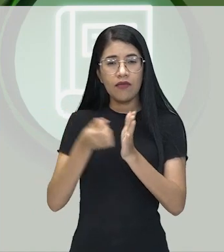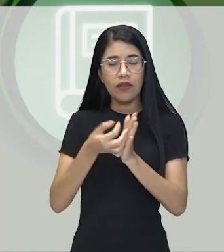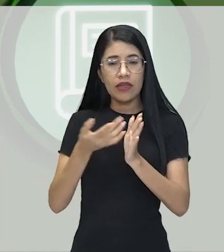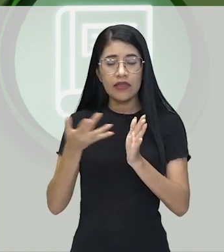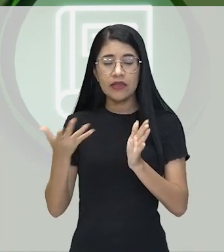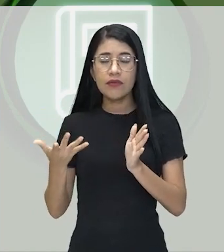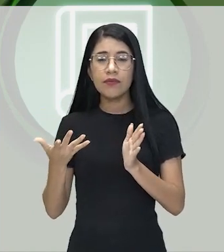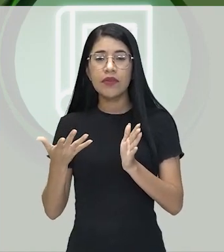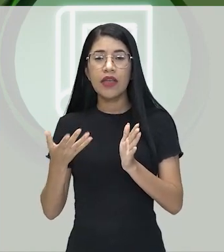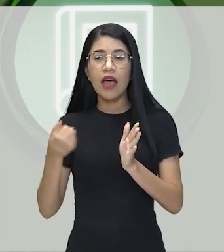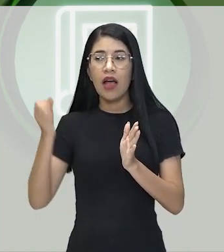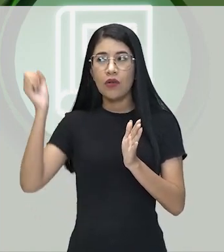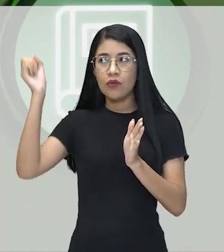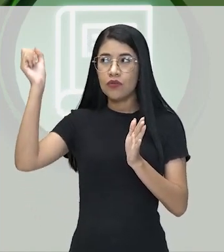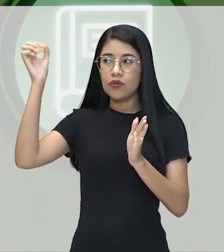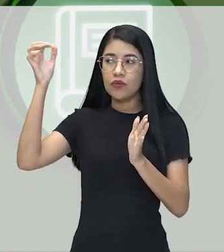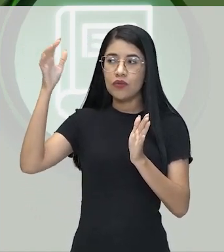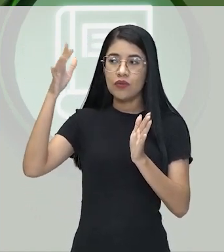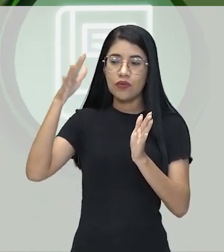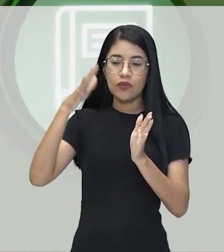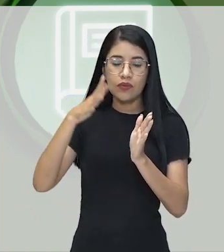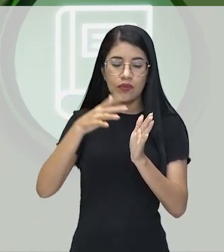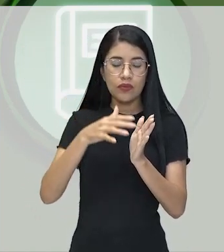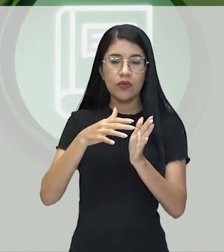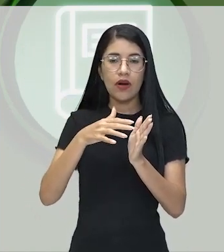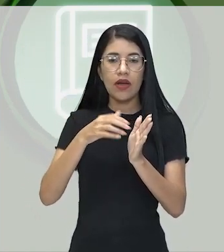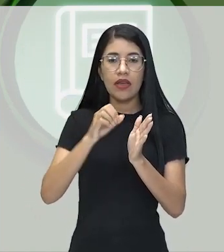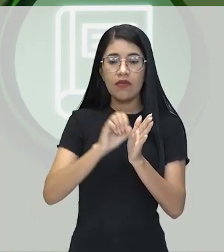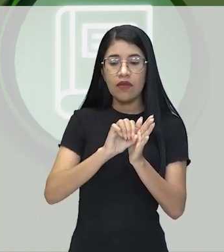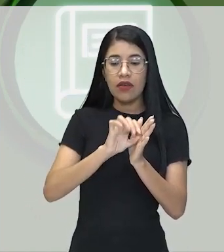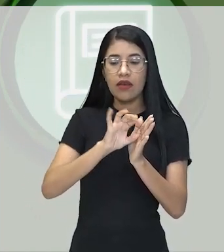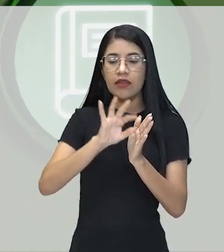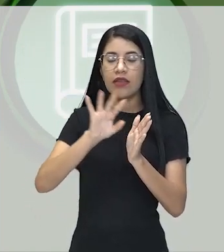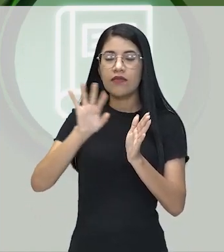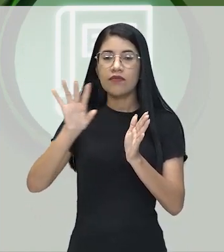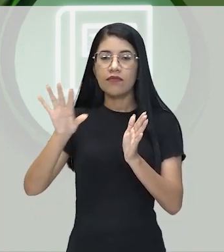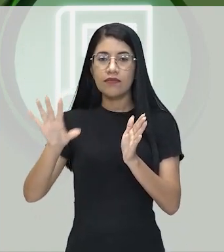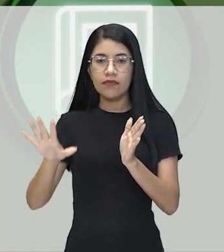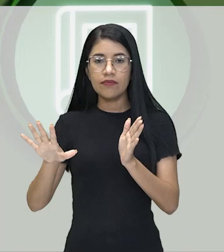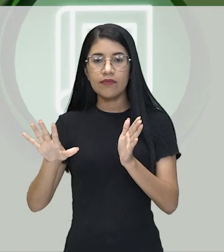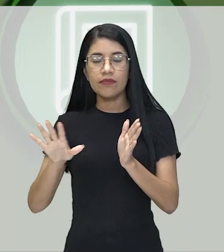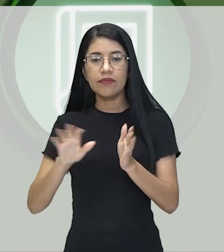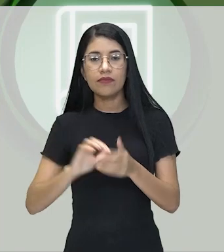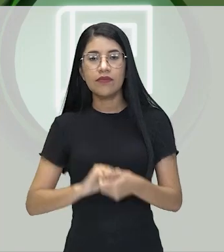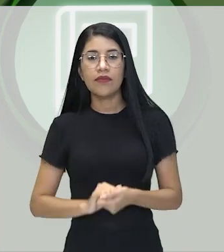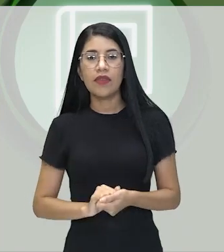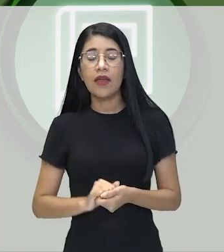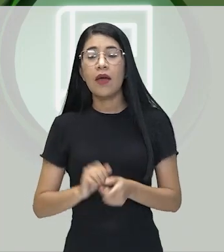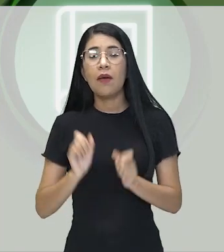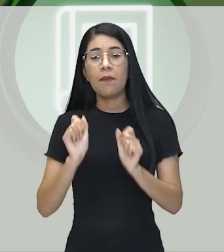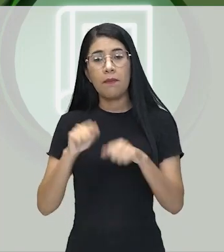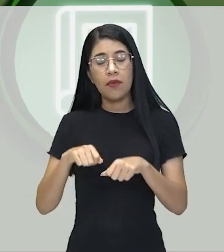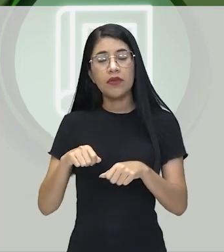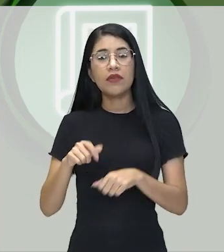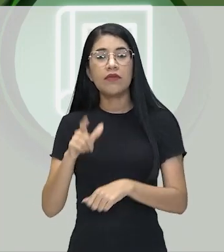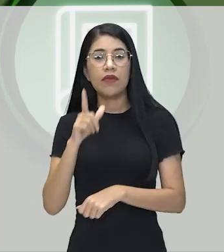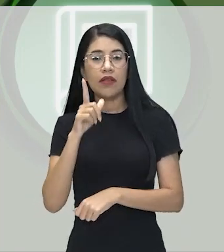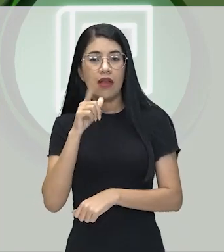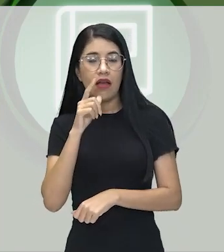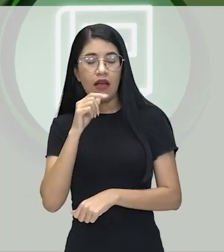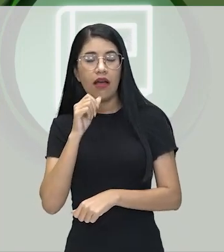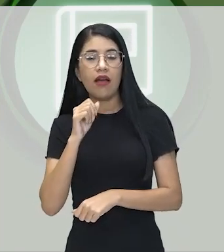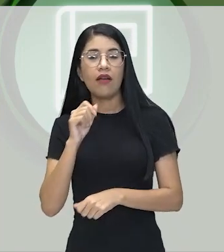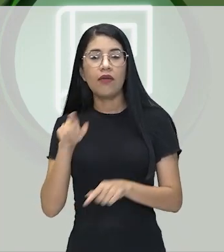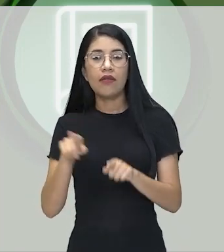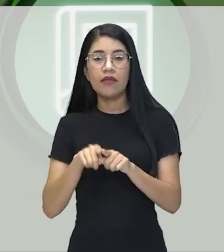vai bater no corpo do professor, aí ela vai refletir, vai pelo ar, vai incidir na